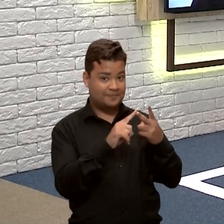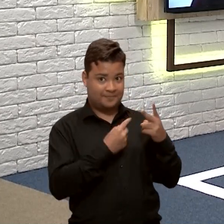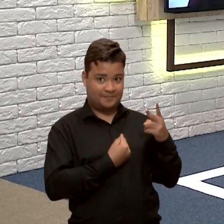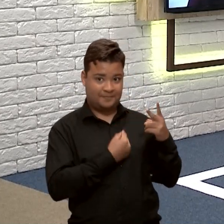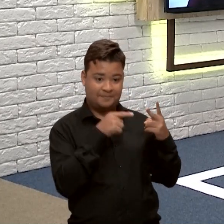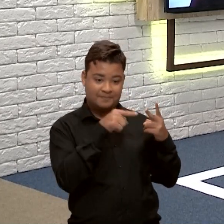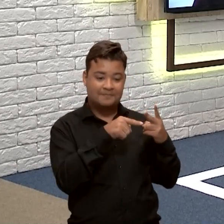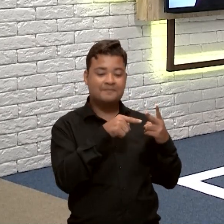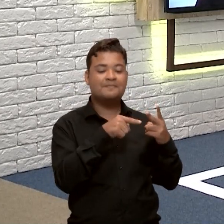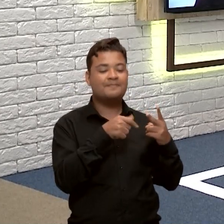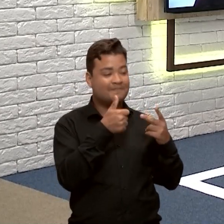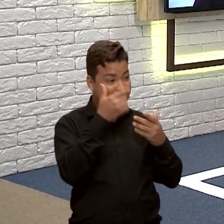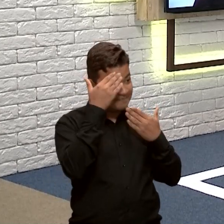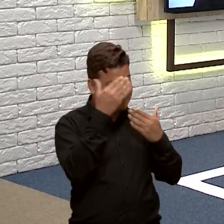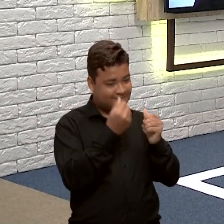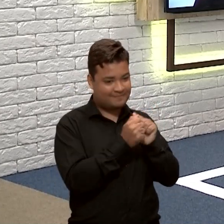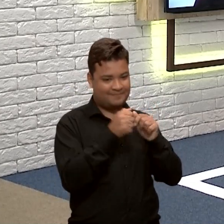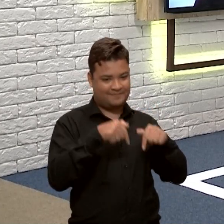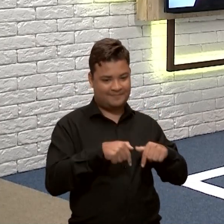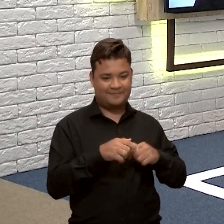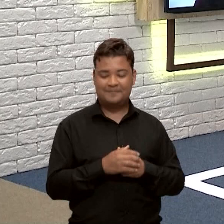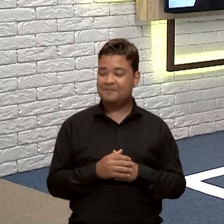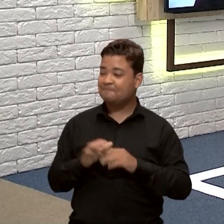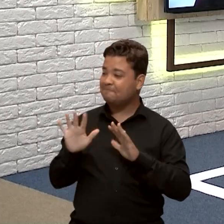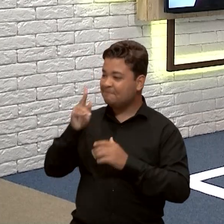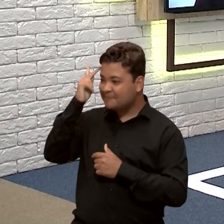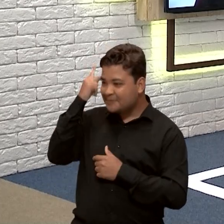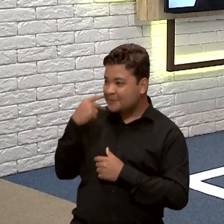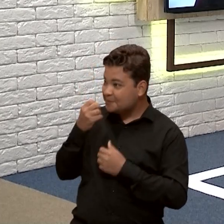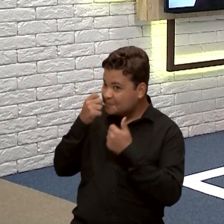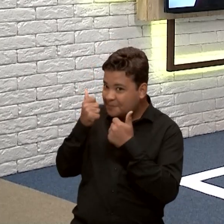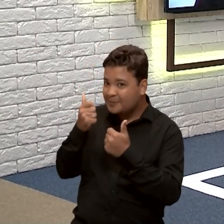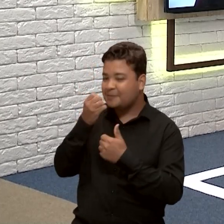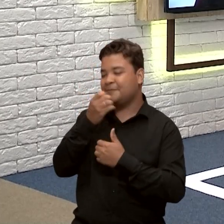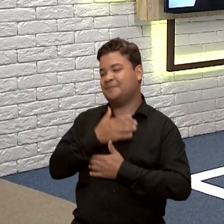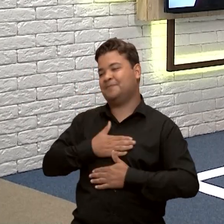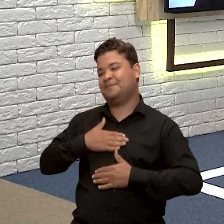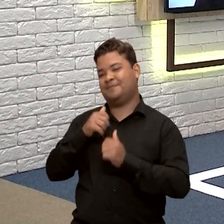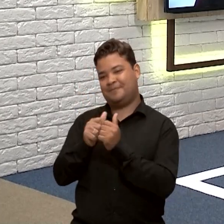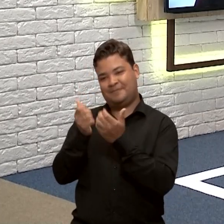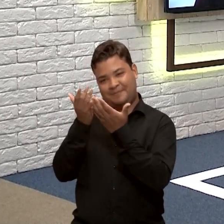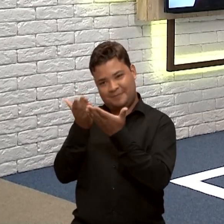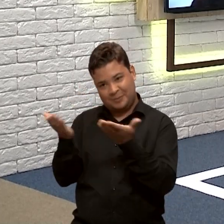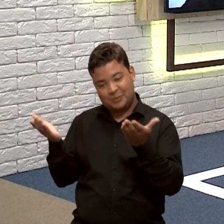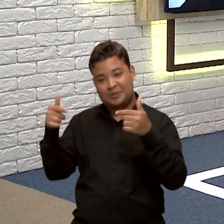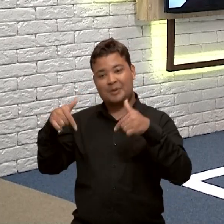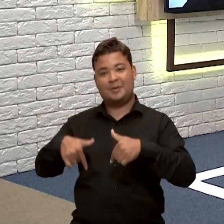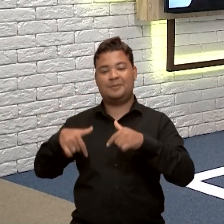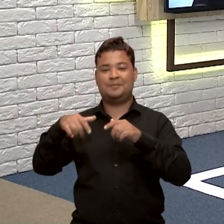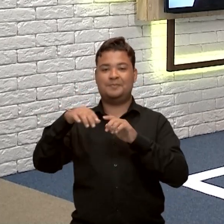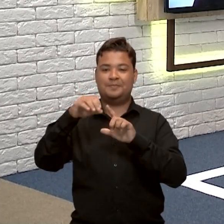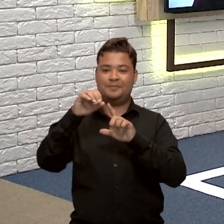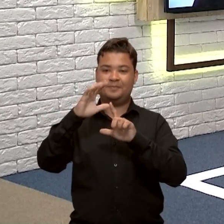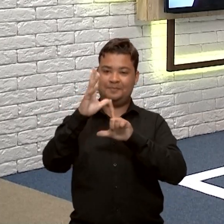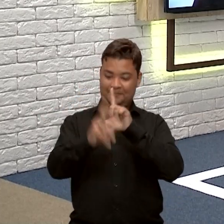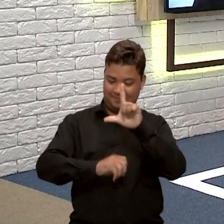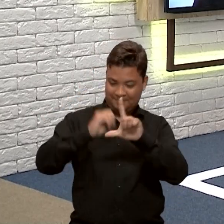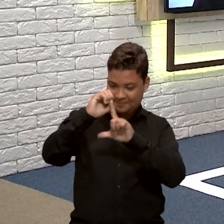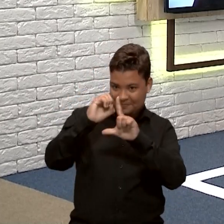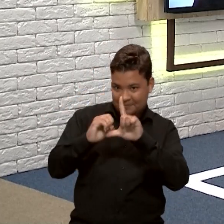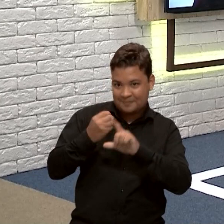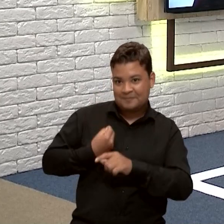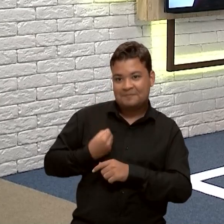Olá, Camila, tudo bem? É um prazer estar aqui com vocês hoje no programa Mundo